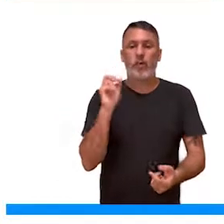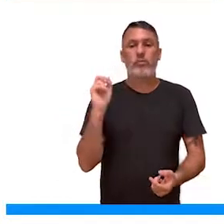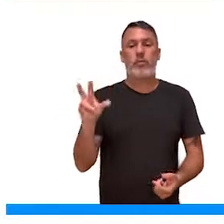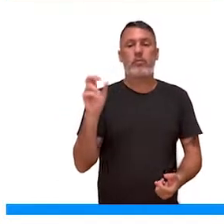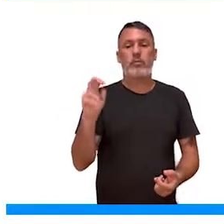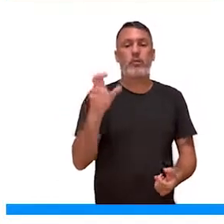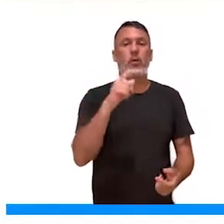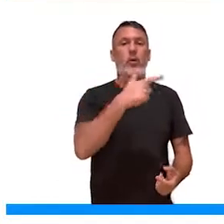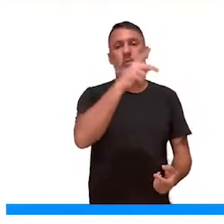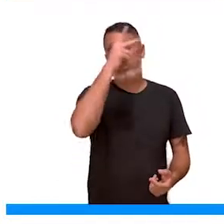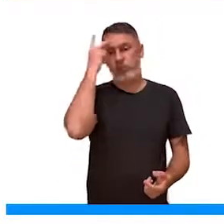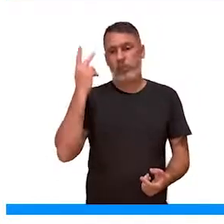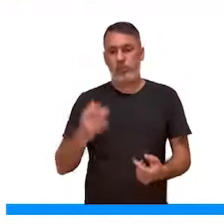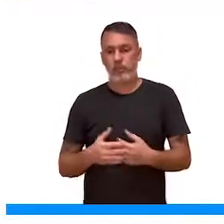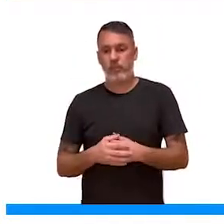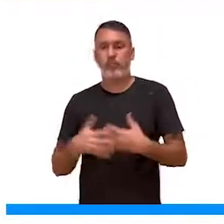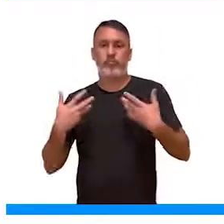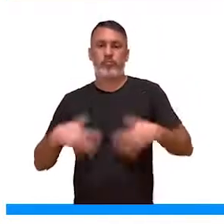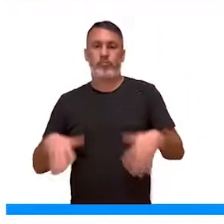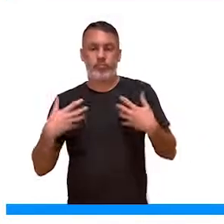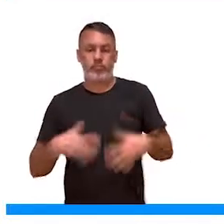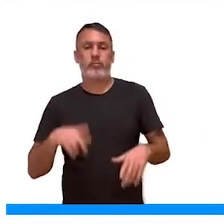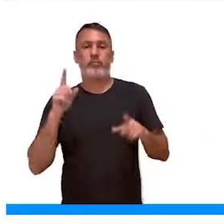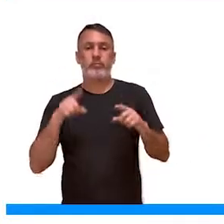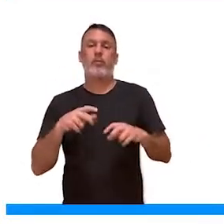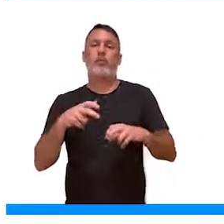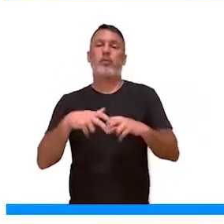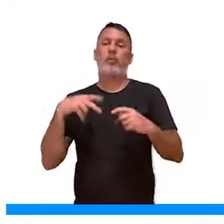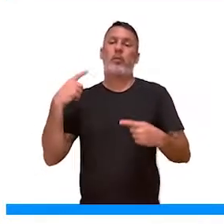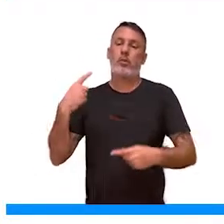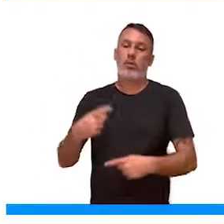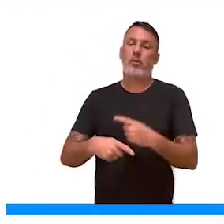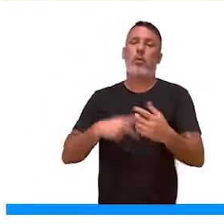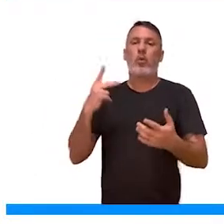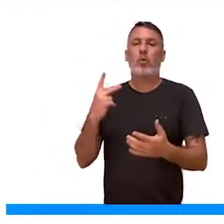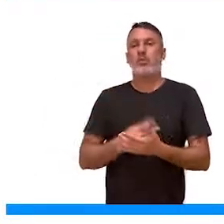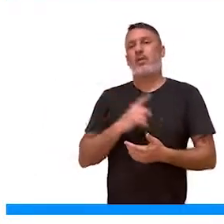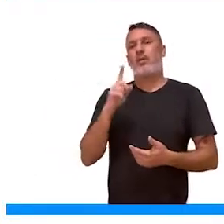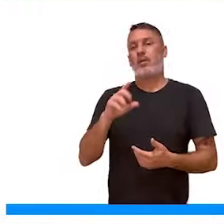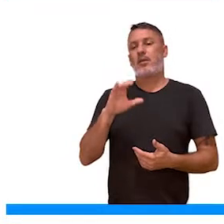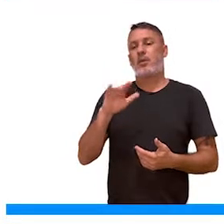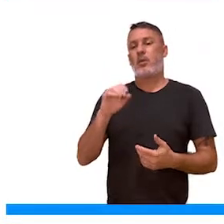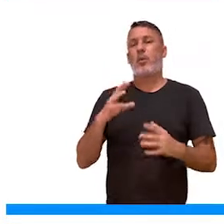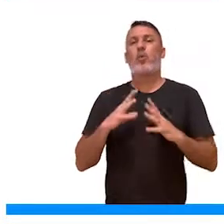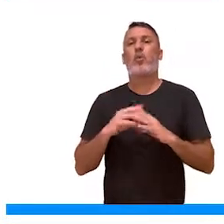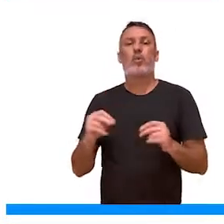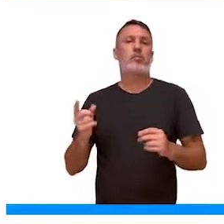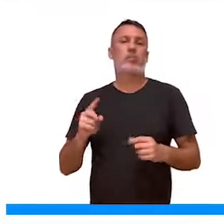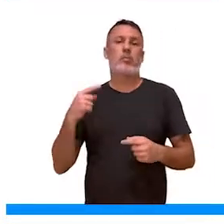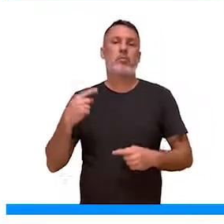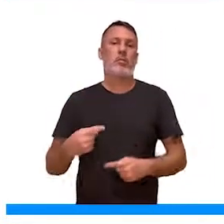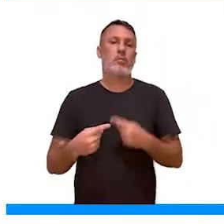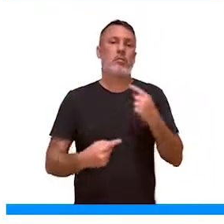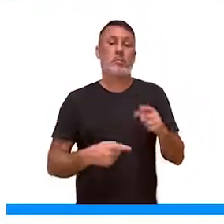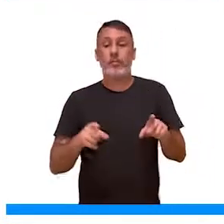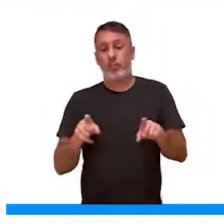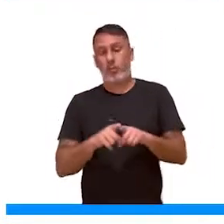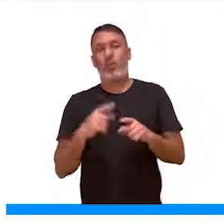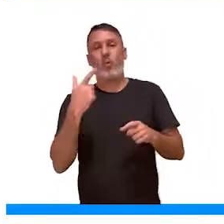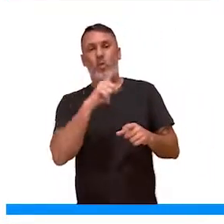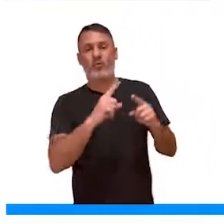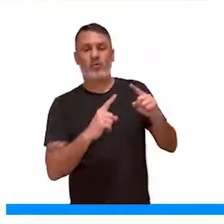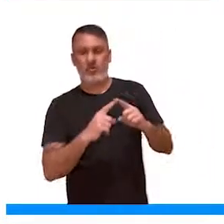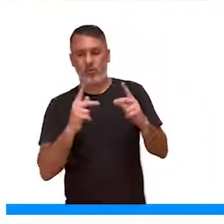vão contaminar, então, outras pessoas. Assim, a gente continua com o ciclo, né, desse protozoário, assim como o